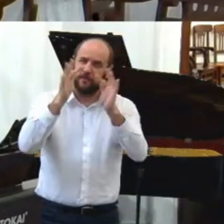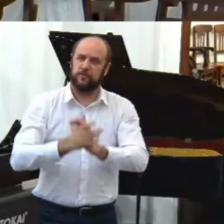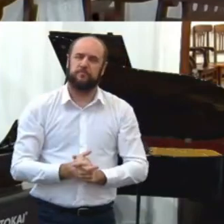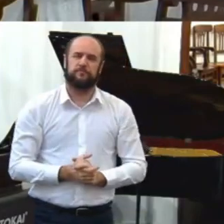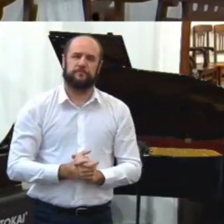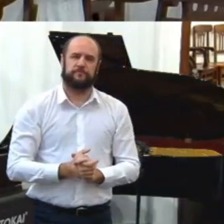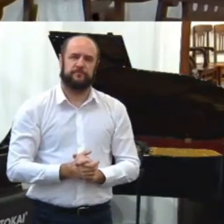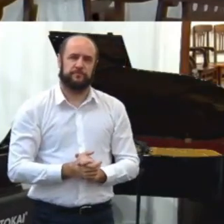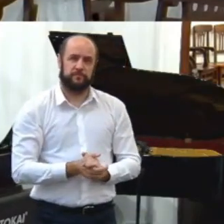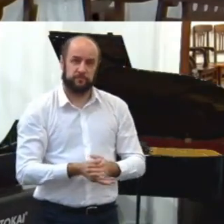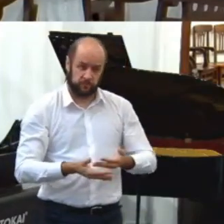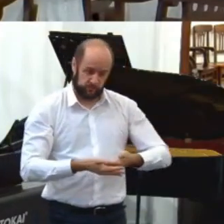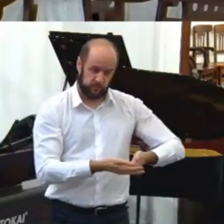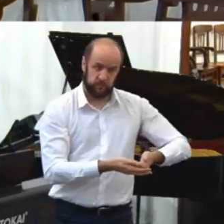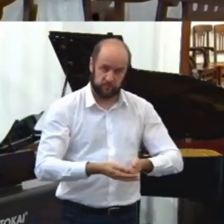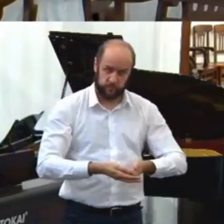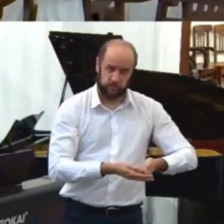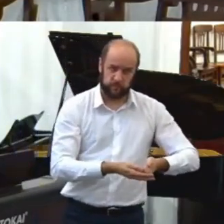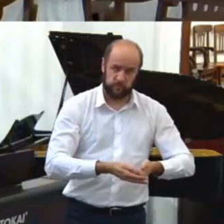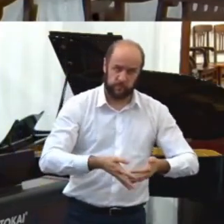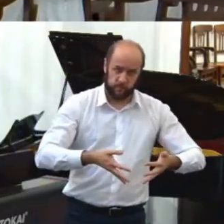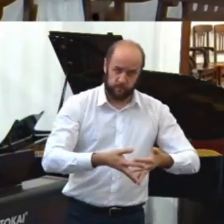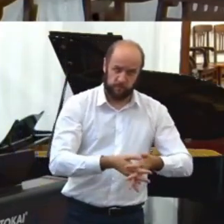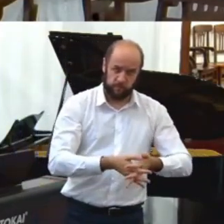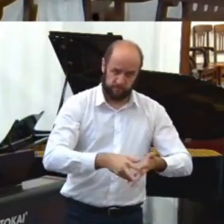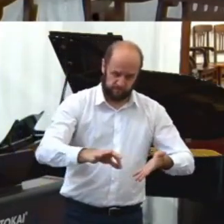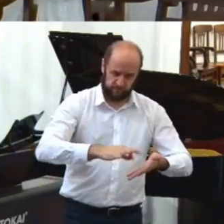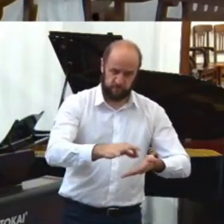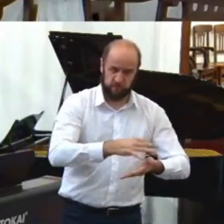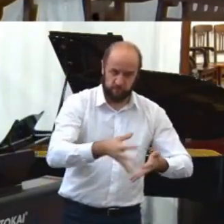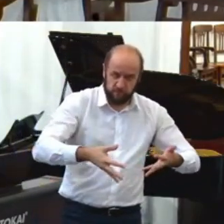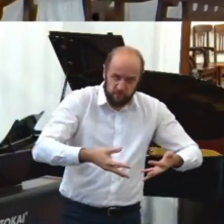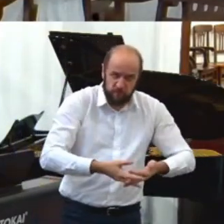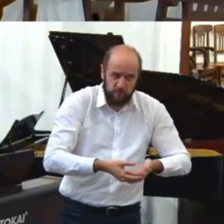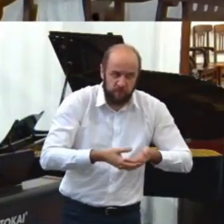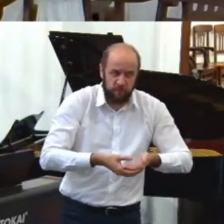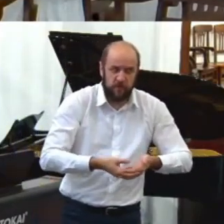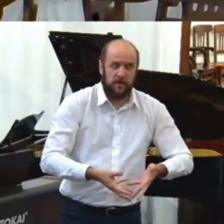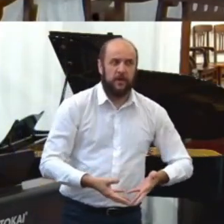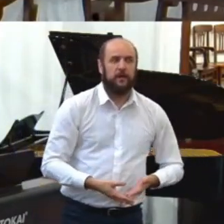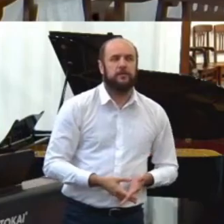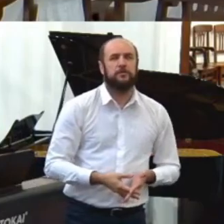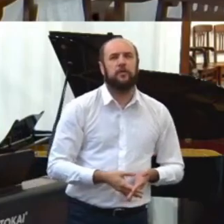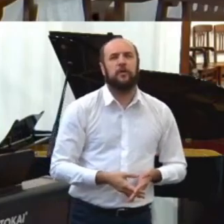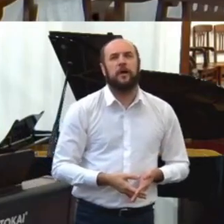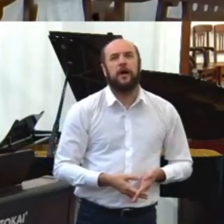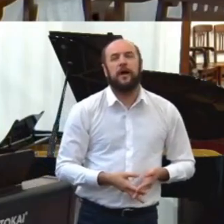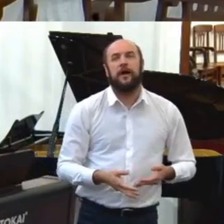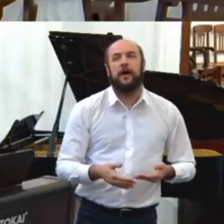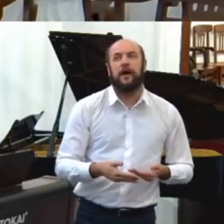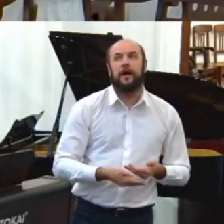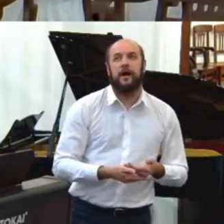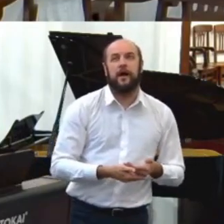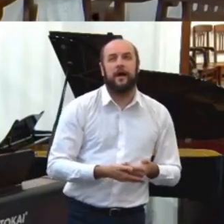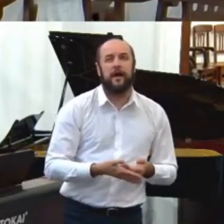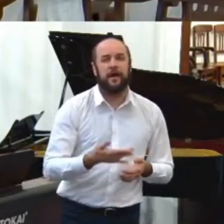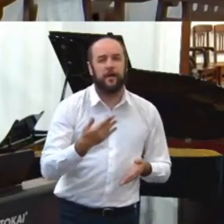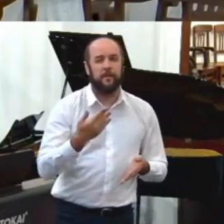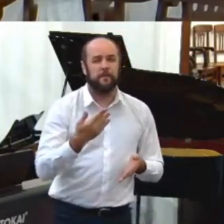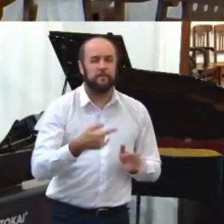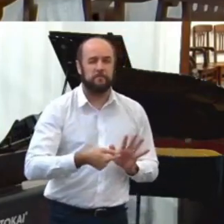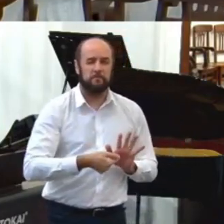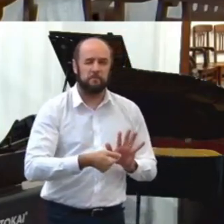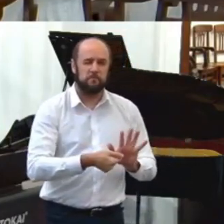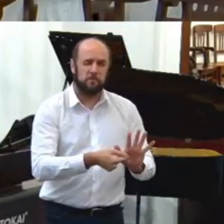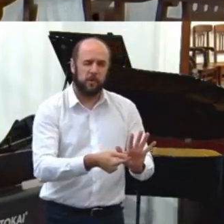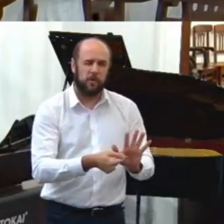O cesto de junco aqui, meus irmãos, em alguma medida, ele